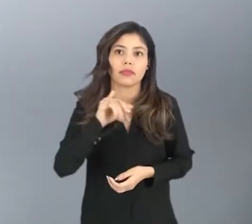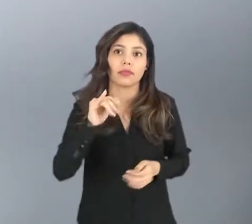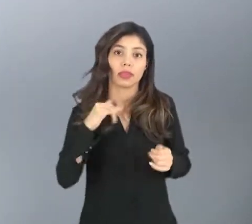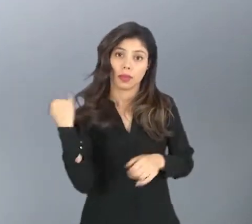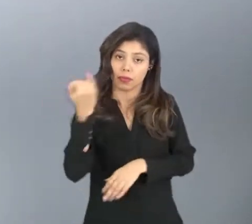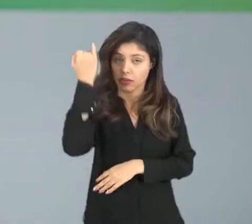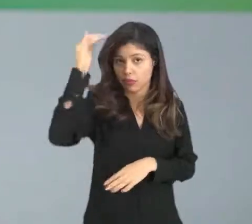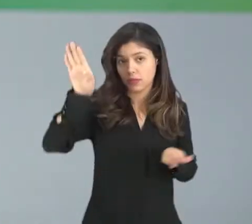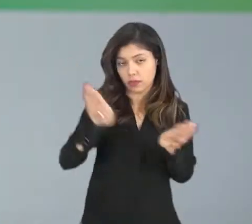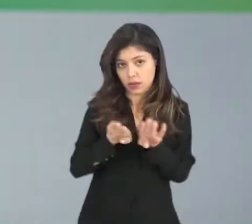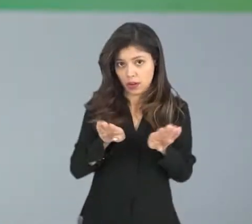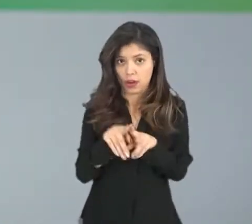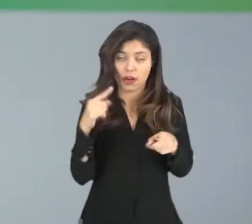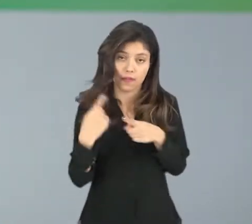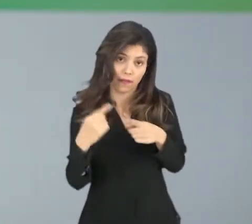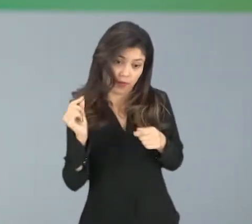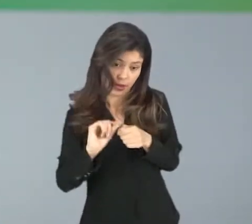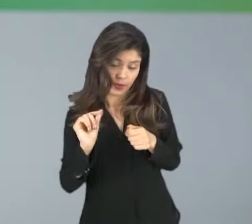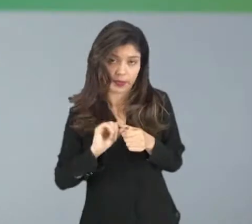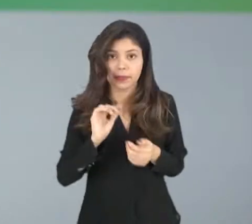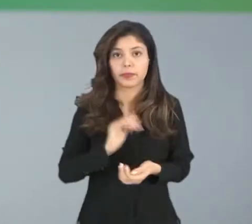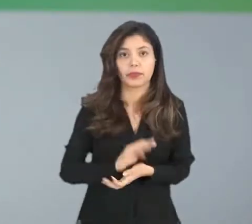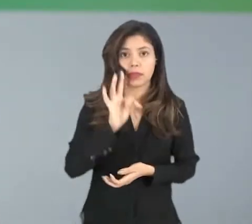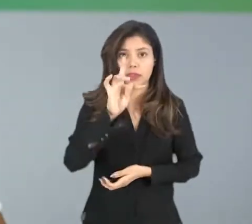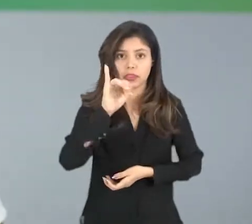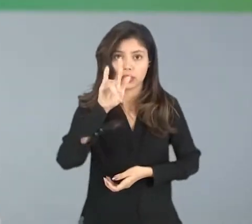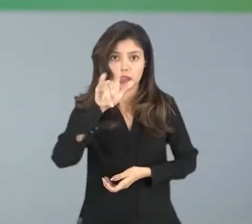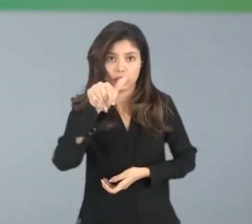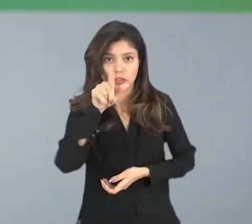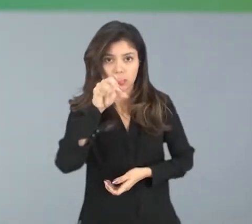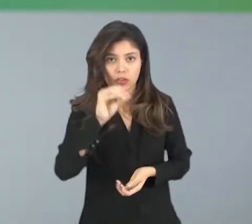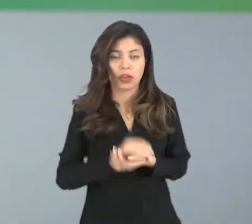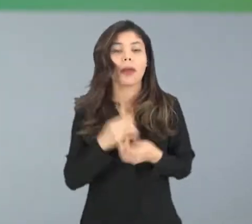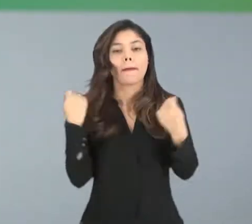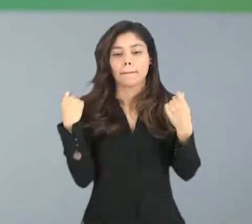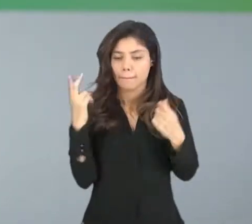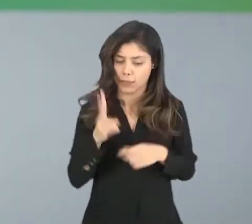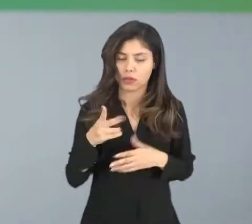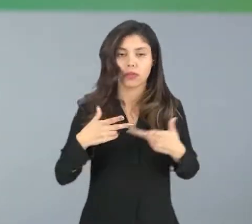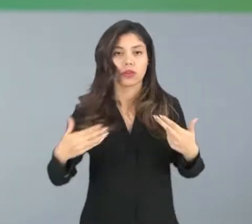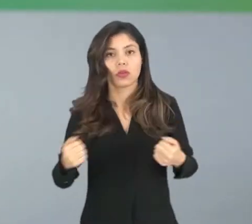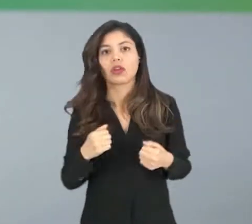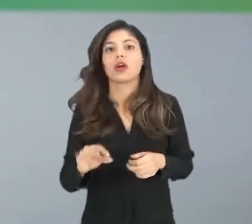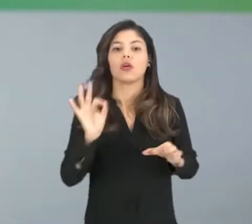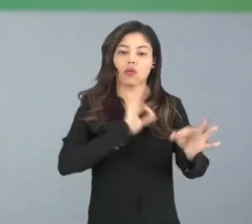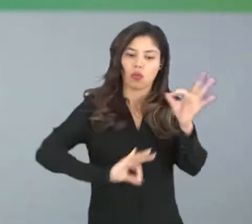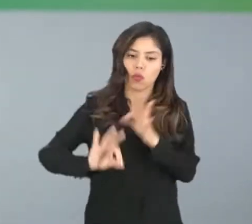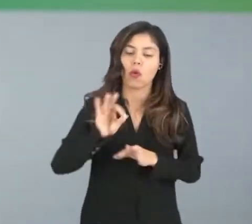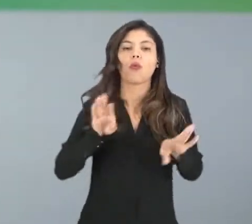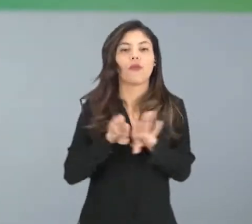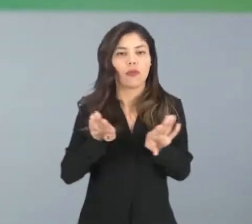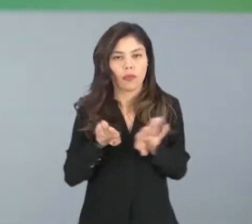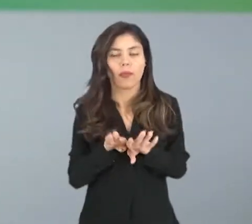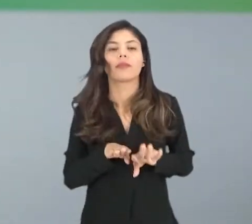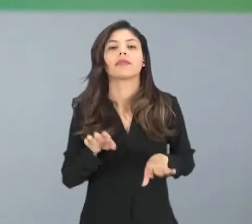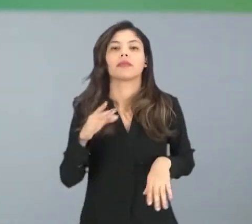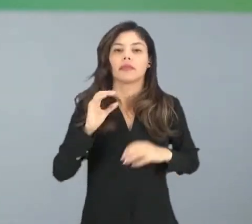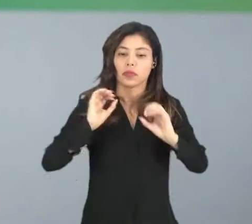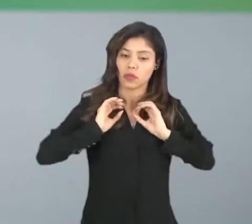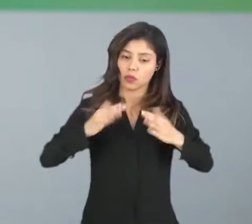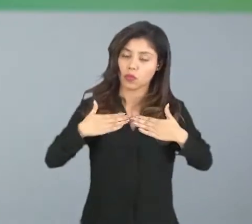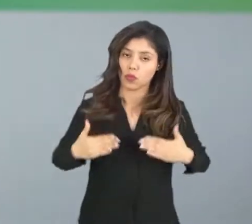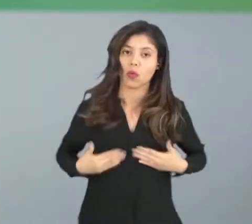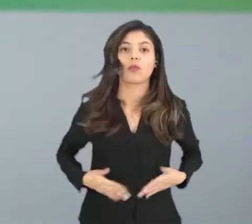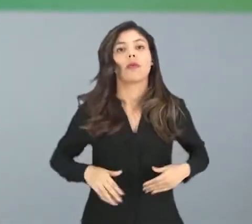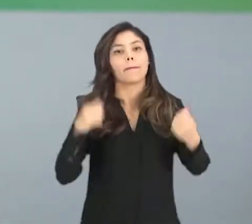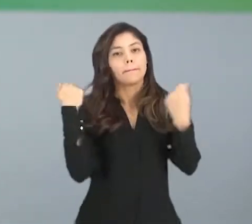material primordial para que ela seja construída. Da mesma forma funciona o nosso organismo, funciona o nosso corpo. Nós precisamos de estruturas mínimas